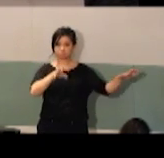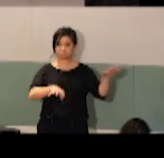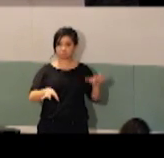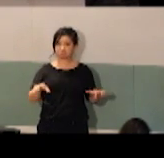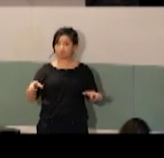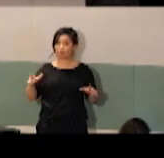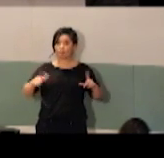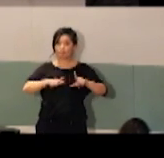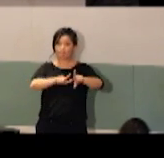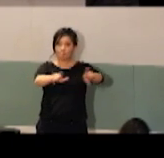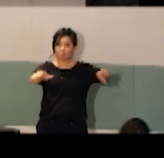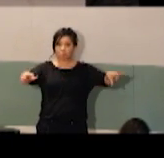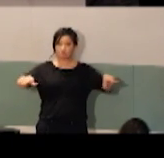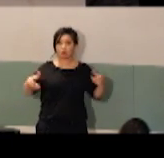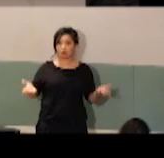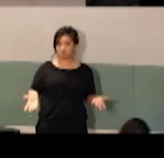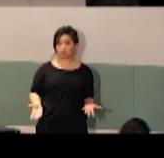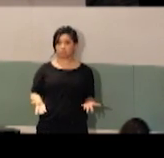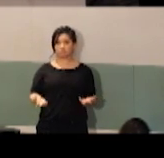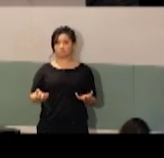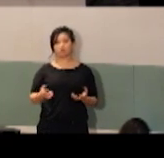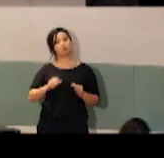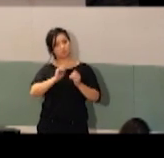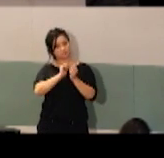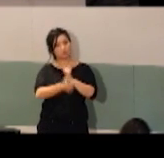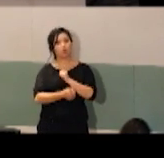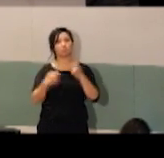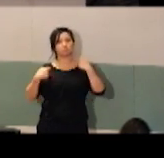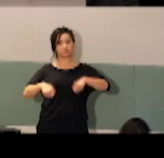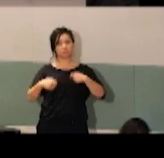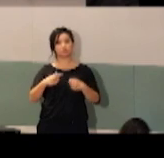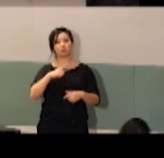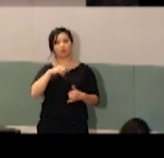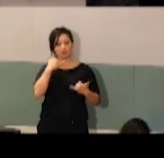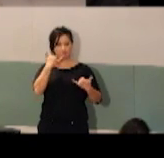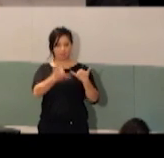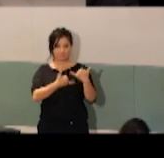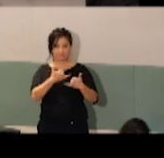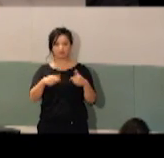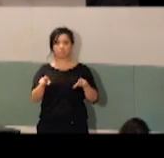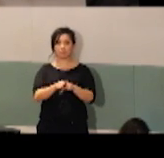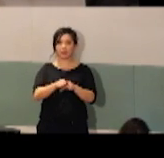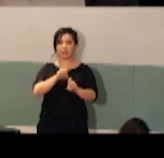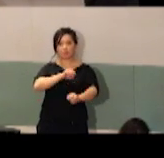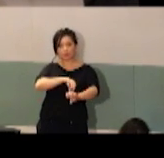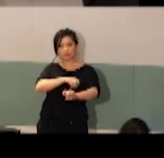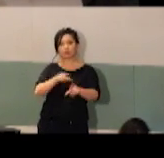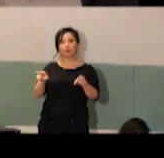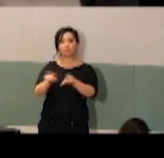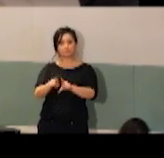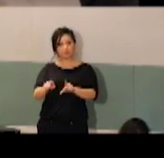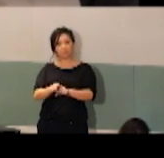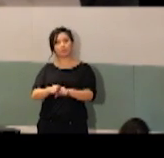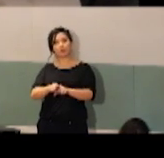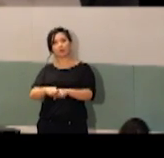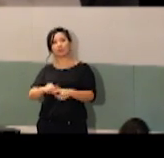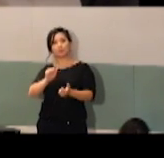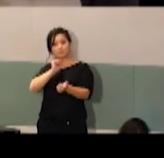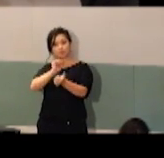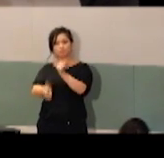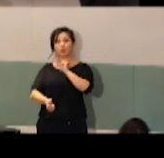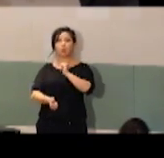lazer, como desporto educacional e como desporto de alto rendimento. E devemos ter políticas públicas para